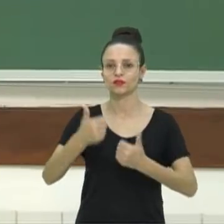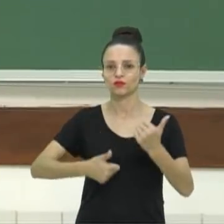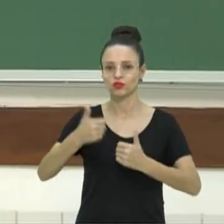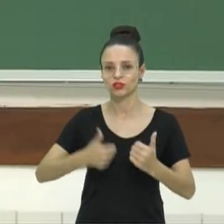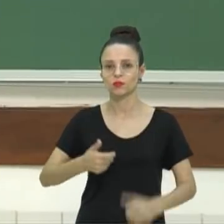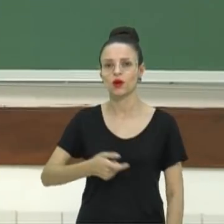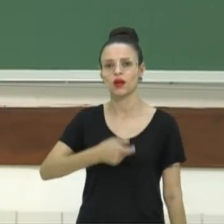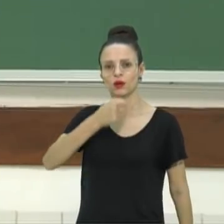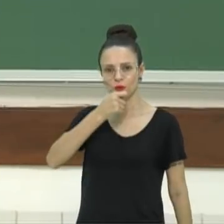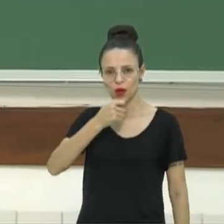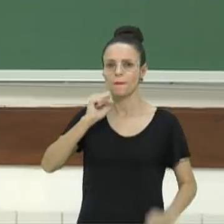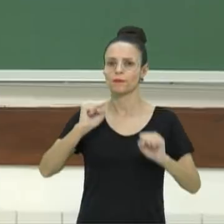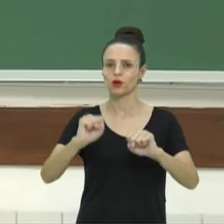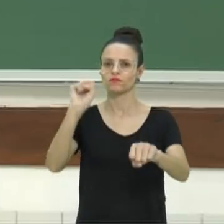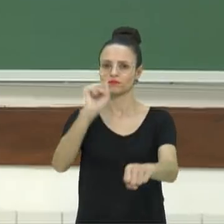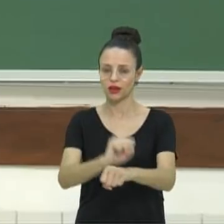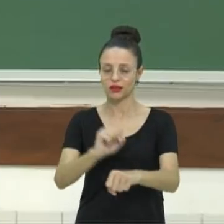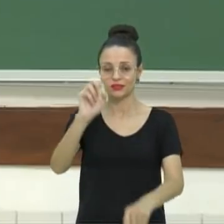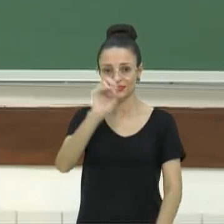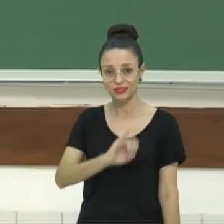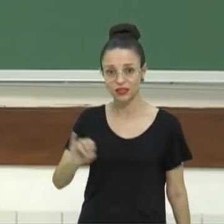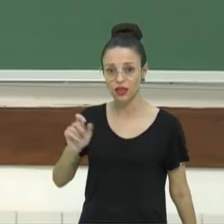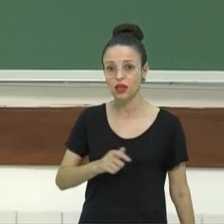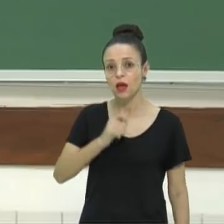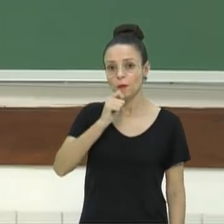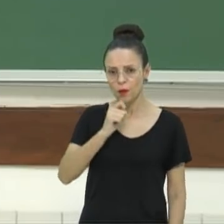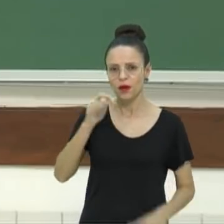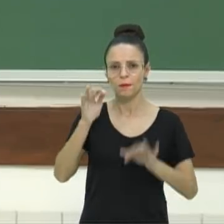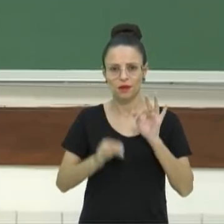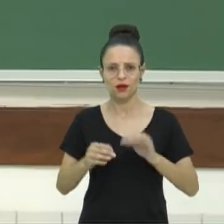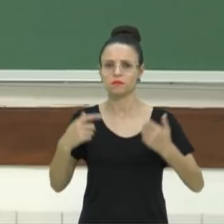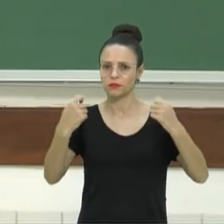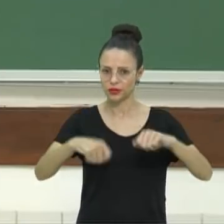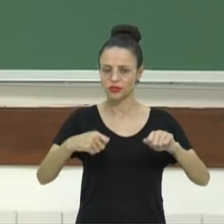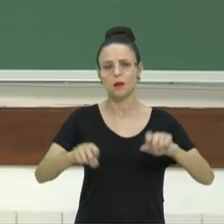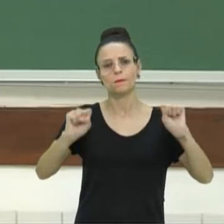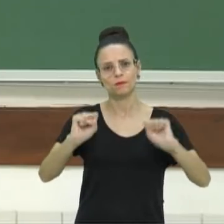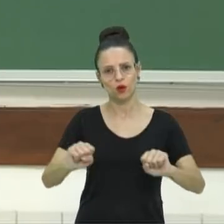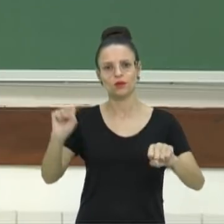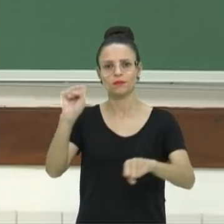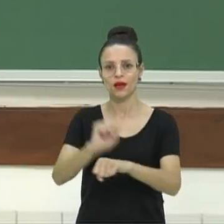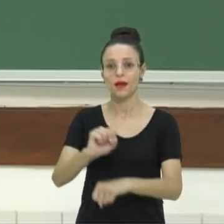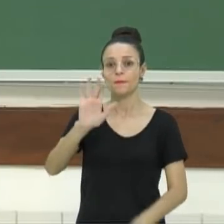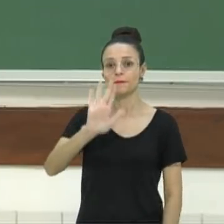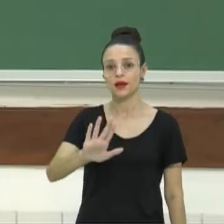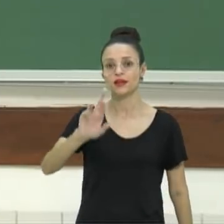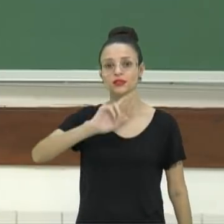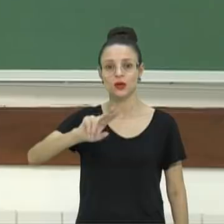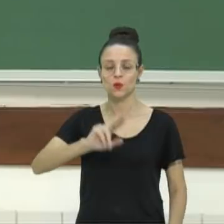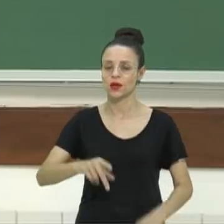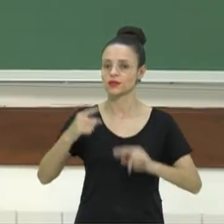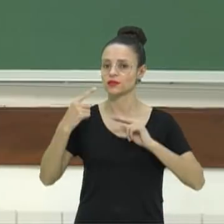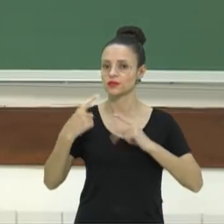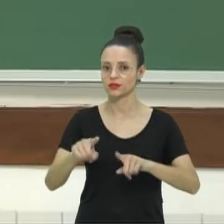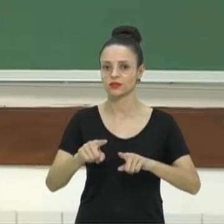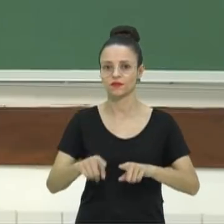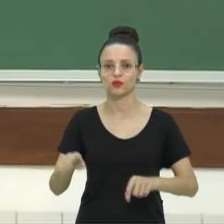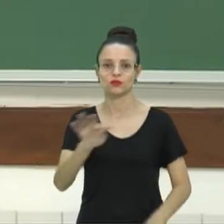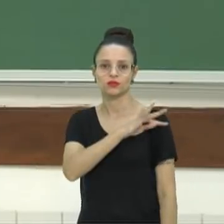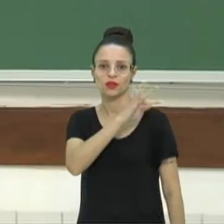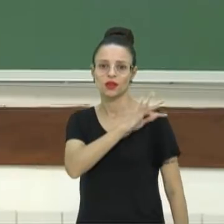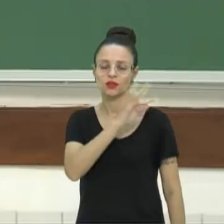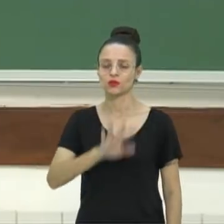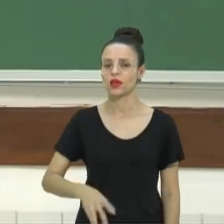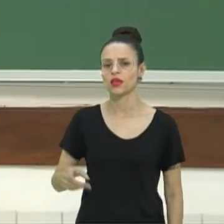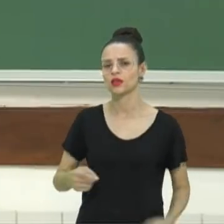arbitragem pode parar, né? Se a arbitragem aqui julgar que necessário for também, eles podem parar, né? Daí não é desafio de técnico, e sim